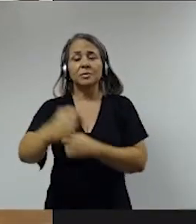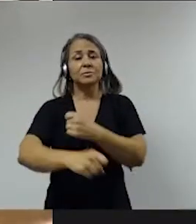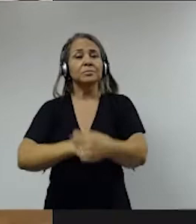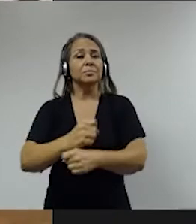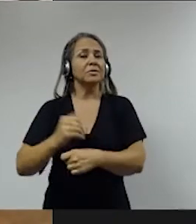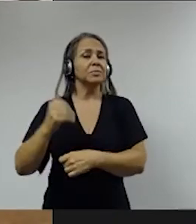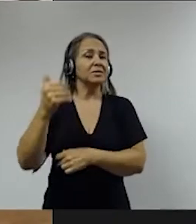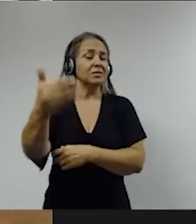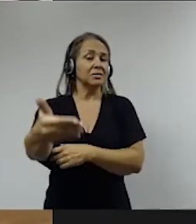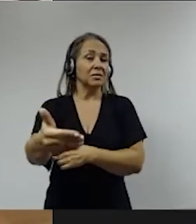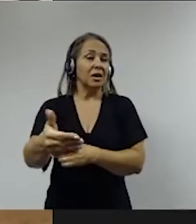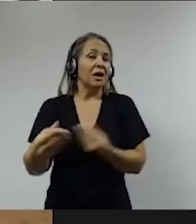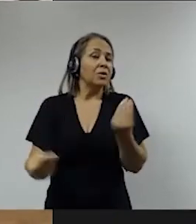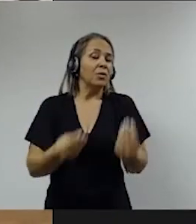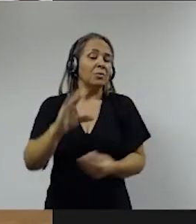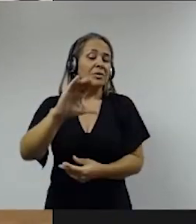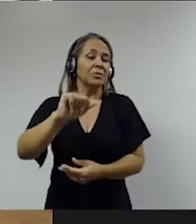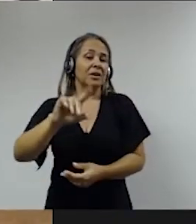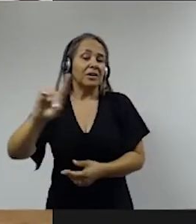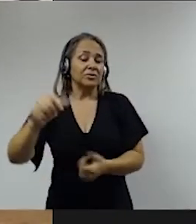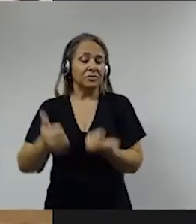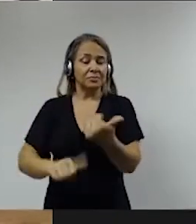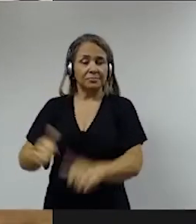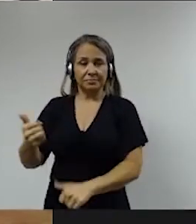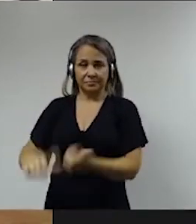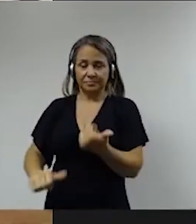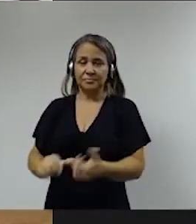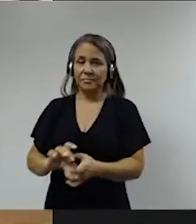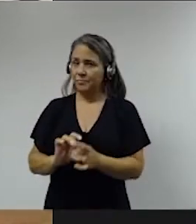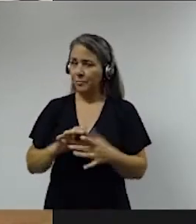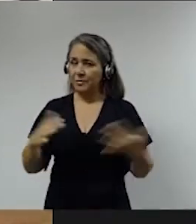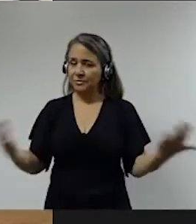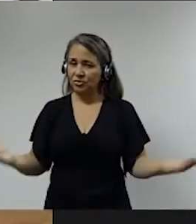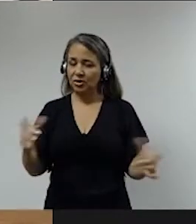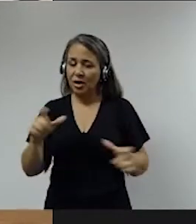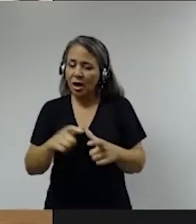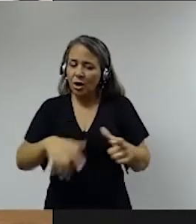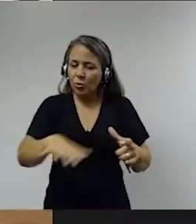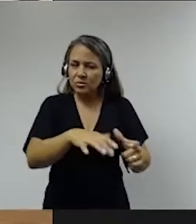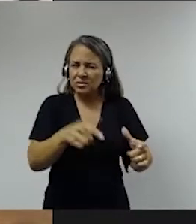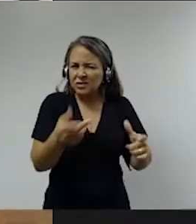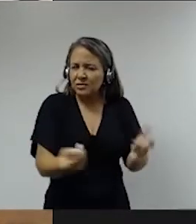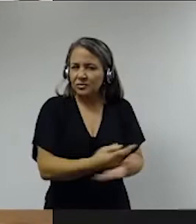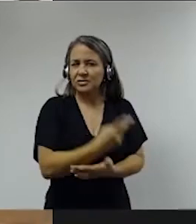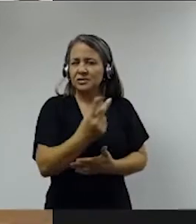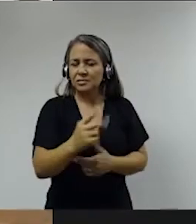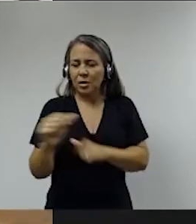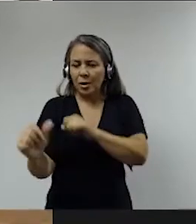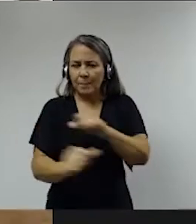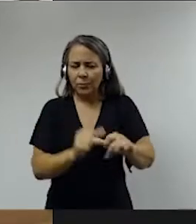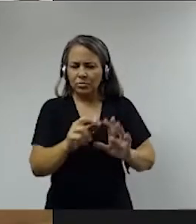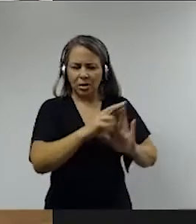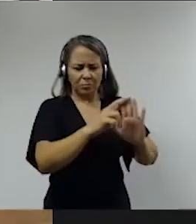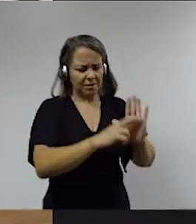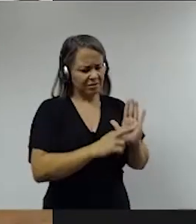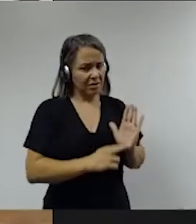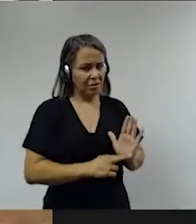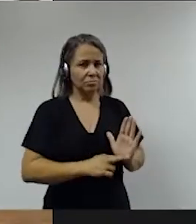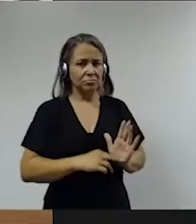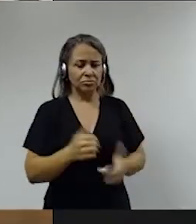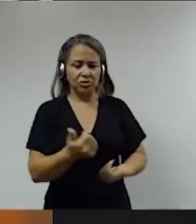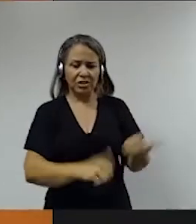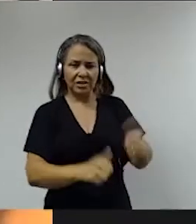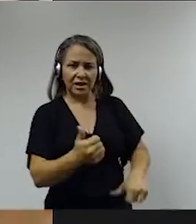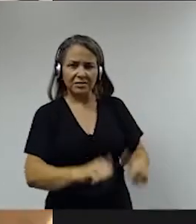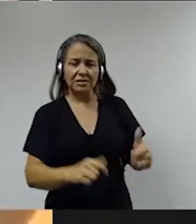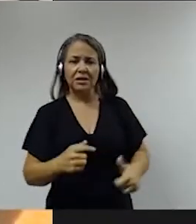E a pergunta é, como é que o CAD vai analisar isso? Nós vamos permitir que essa concentração aconteça? Nós vamos mudar os padrões de análise? Nós vamos diminuir o padrão de análise